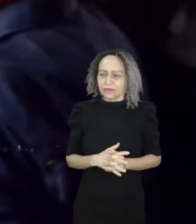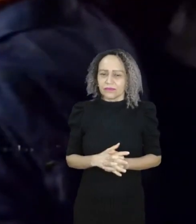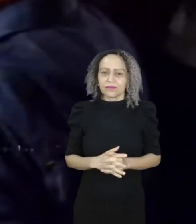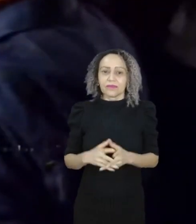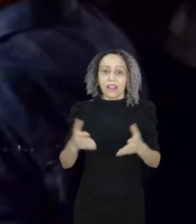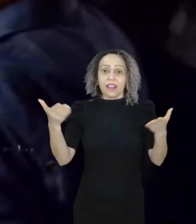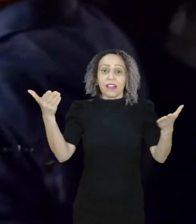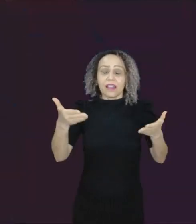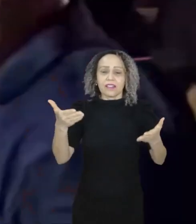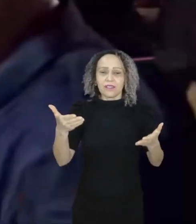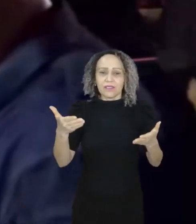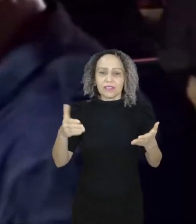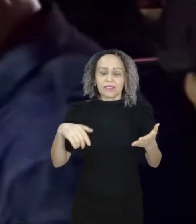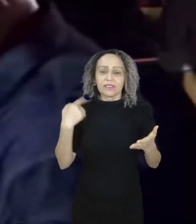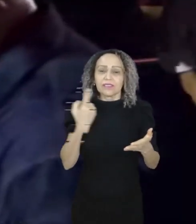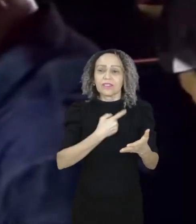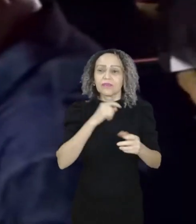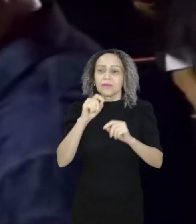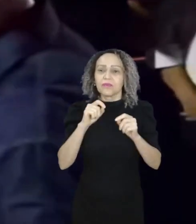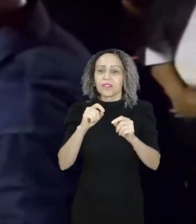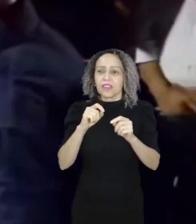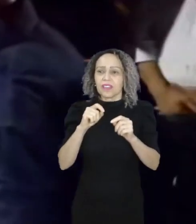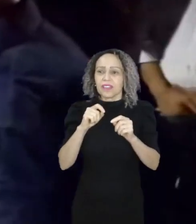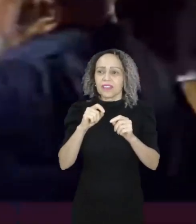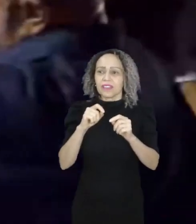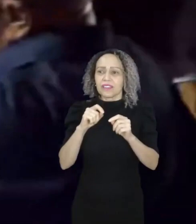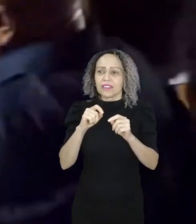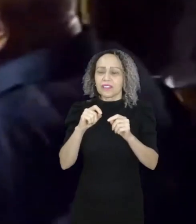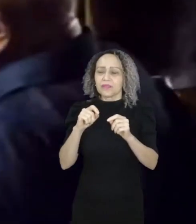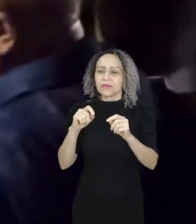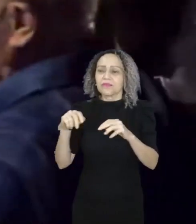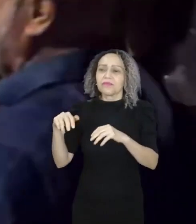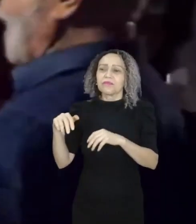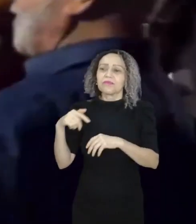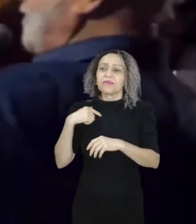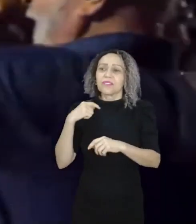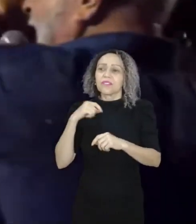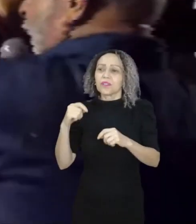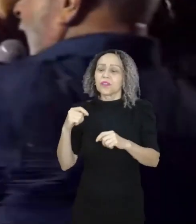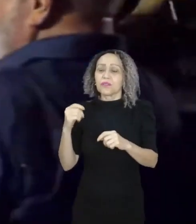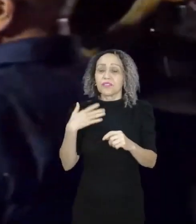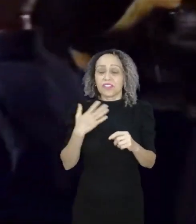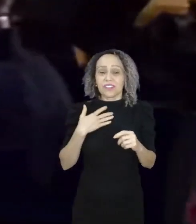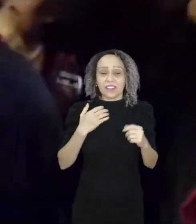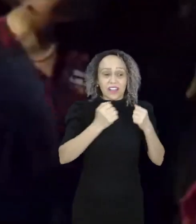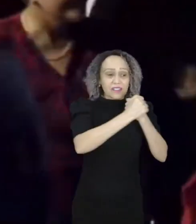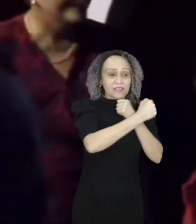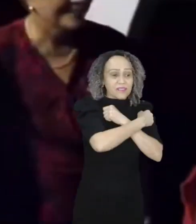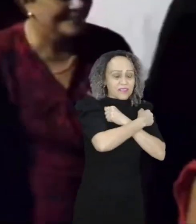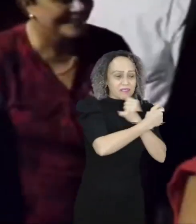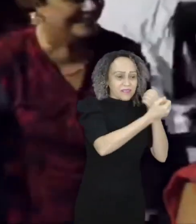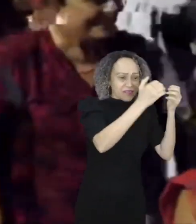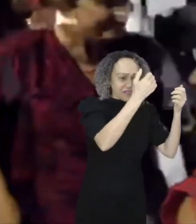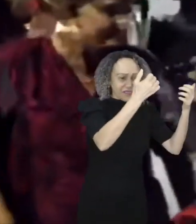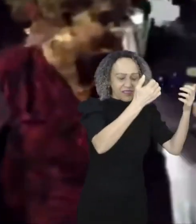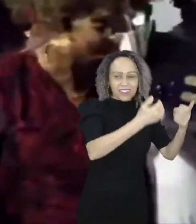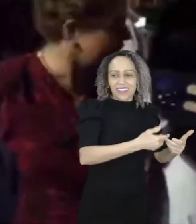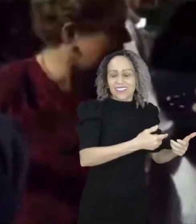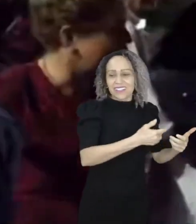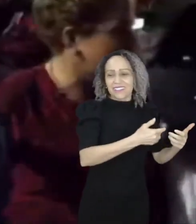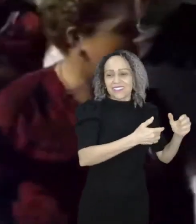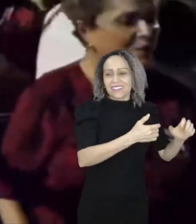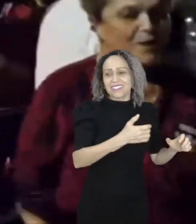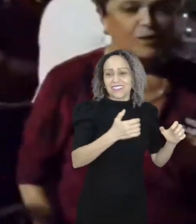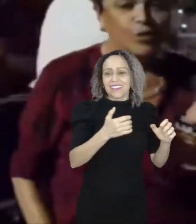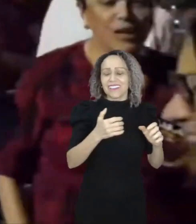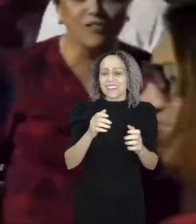Agora, nós vamos para o outro lado para falar. Eu falei com a esquerda, falei com o centro, e do outro